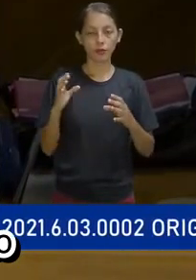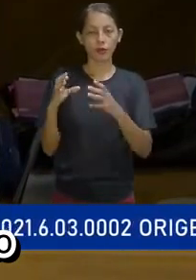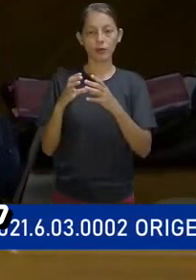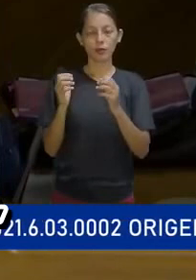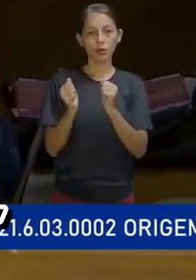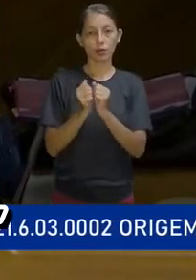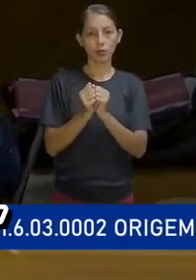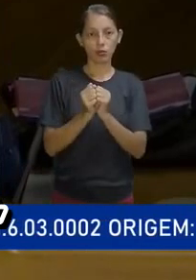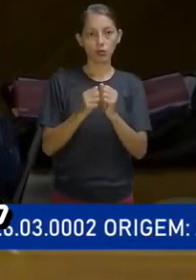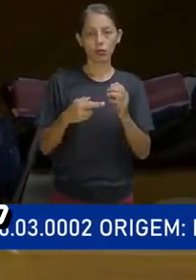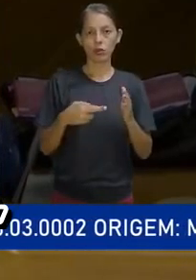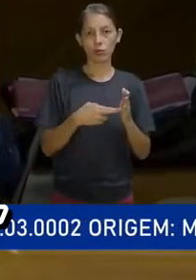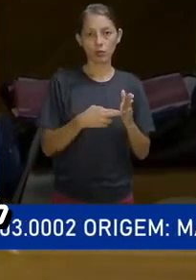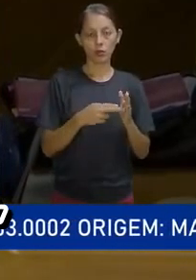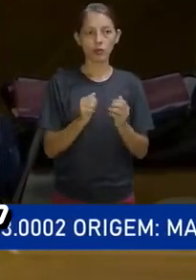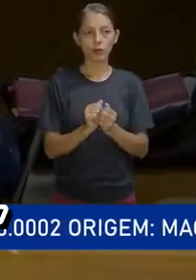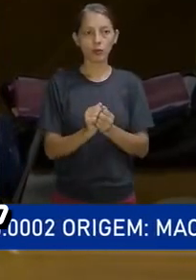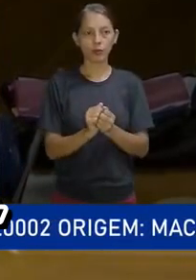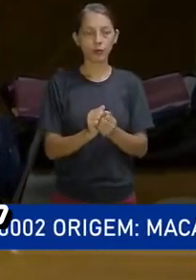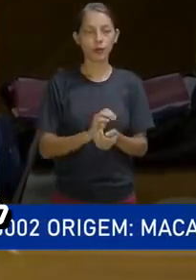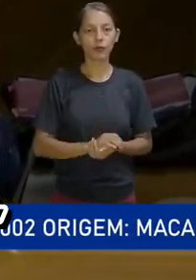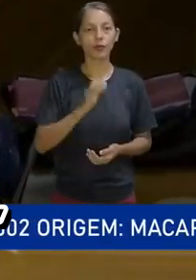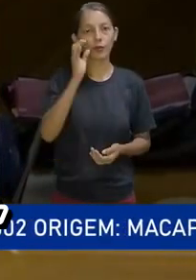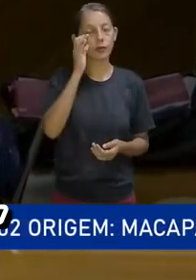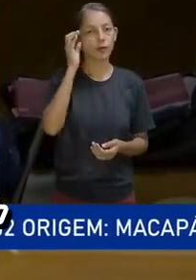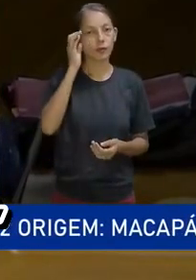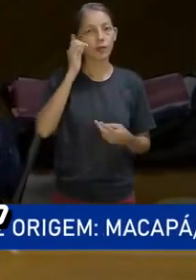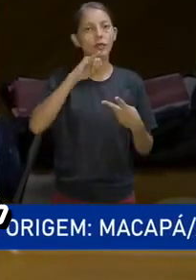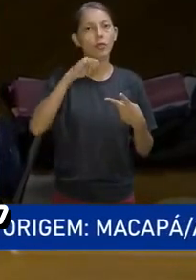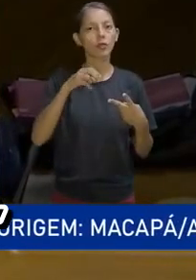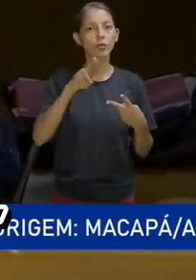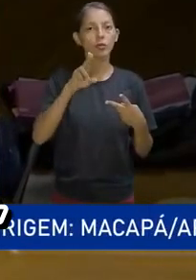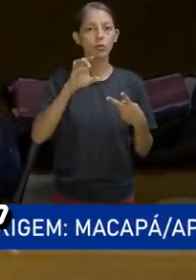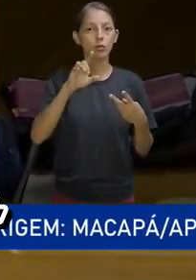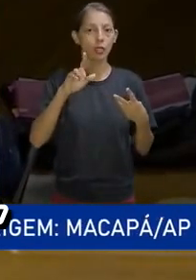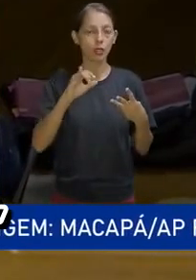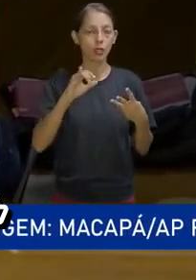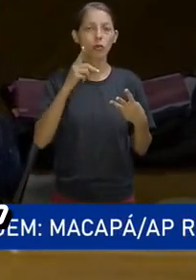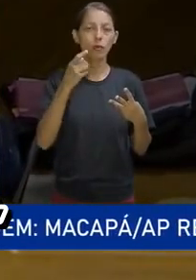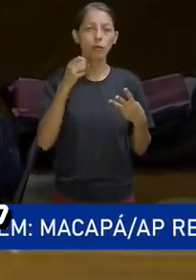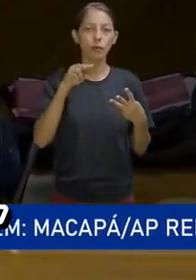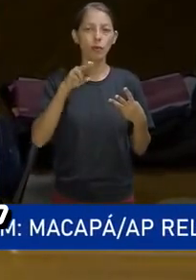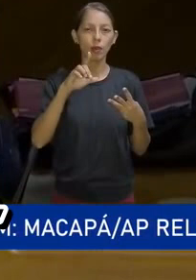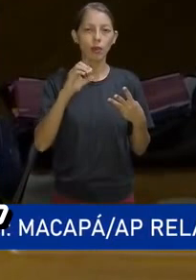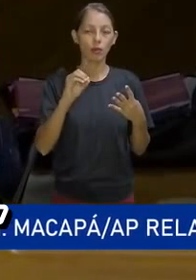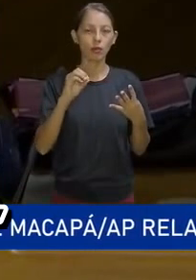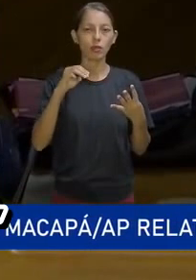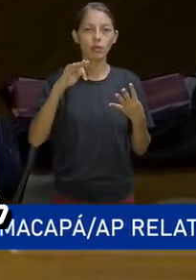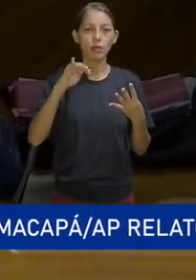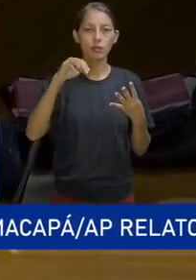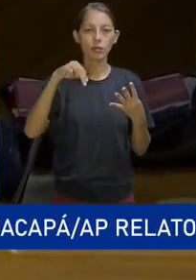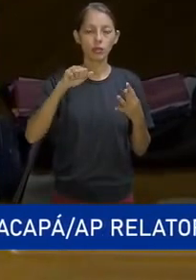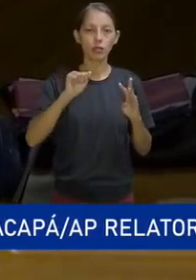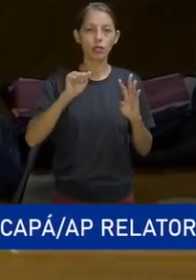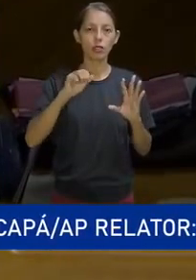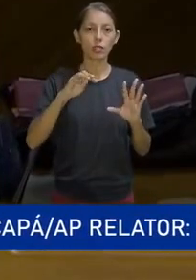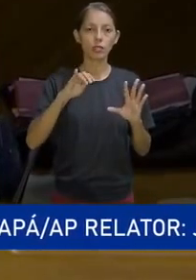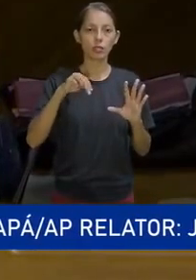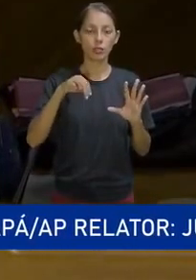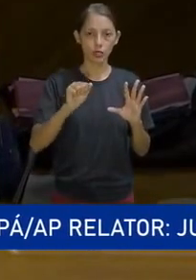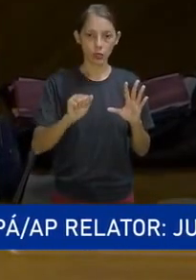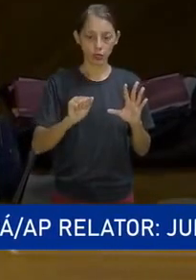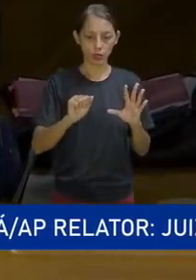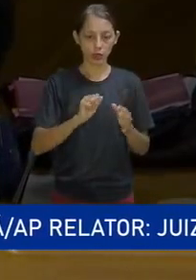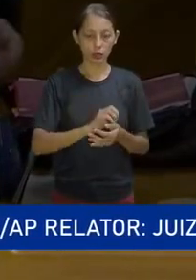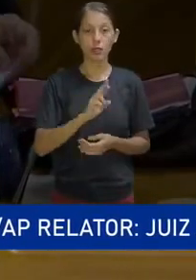julgadora junto com o relator, os vogais, juízes Carmo Antônio, Juscelio Neto, Paulo Madeira, Tina Souza, Paola Santos e